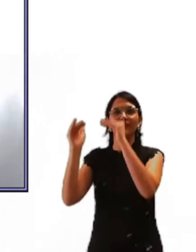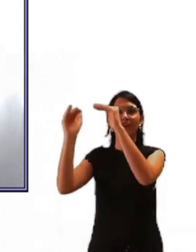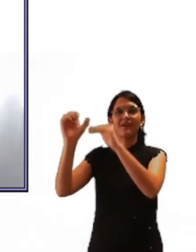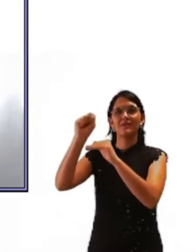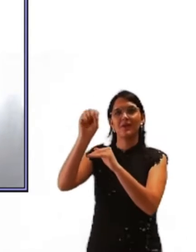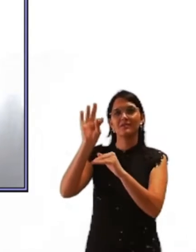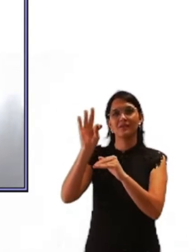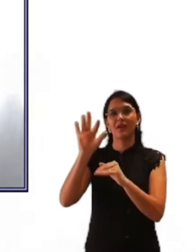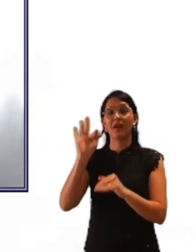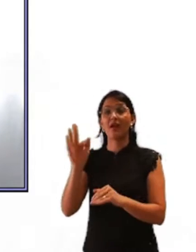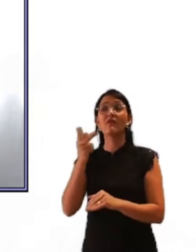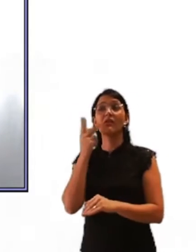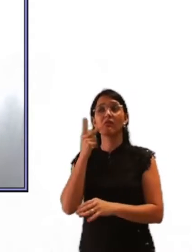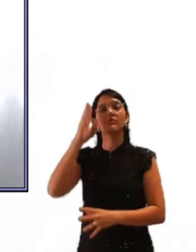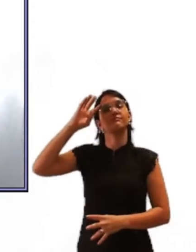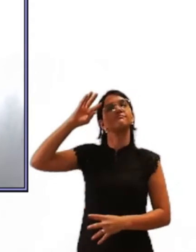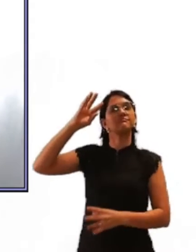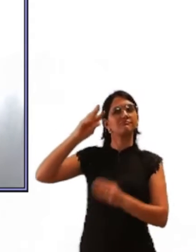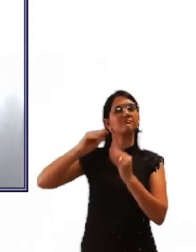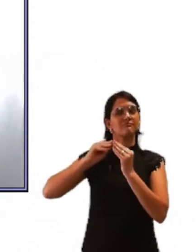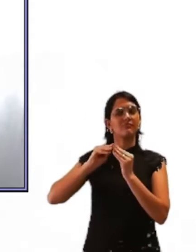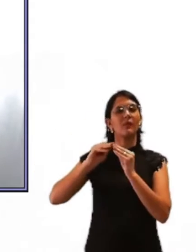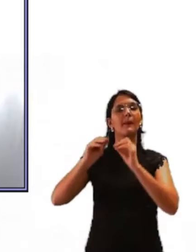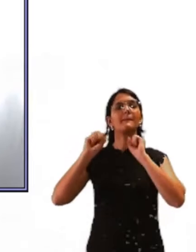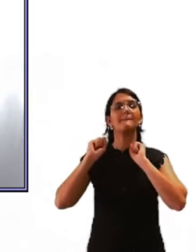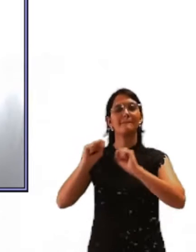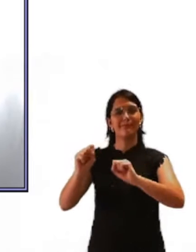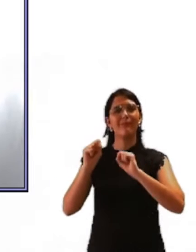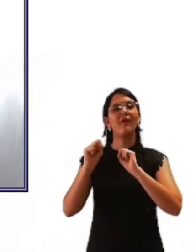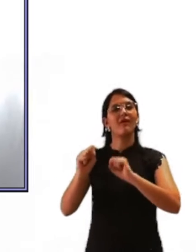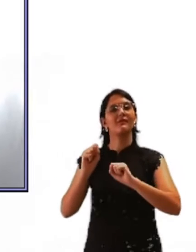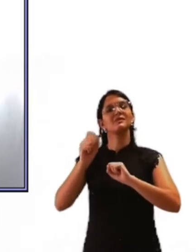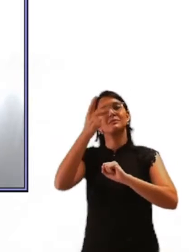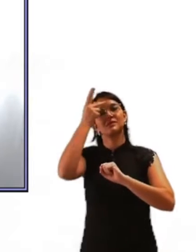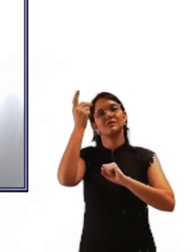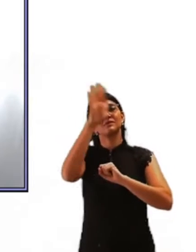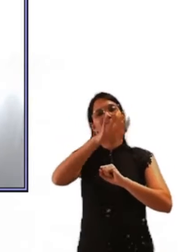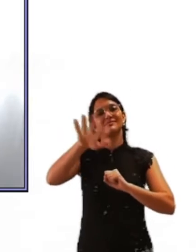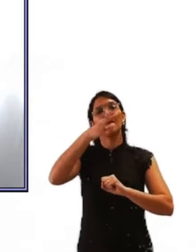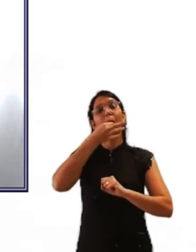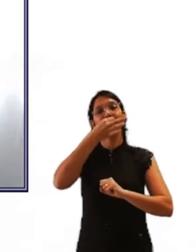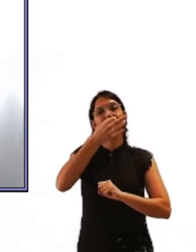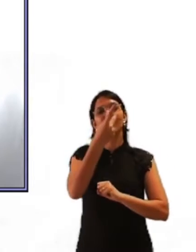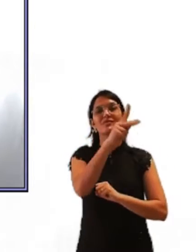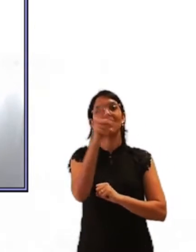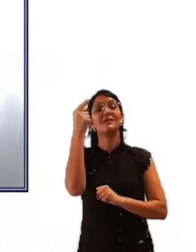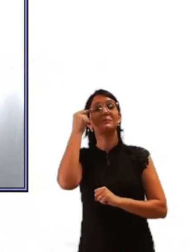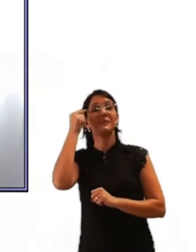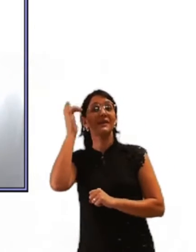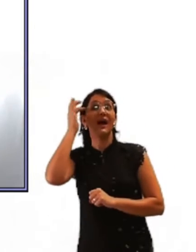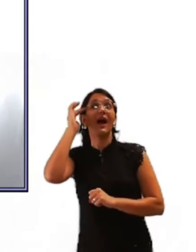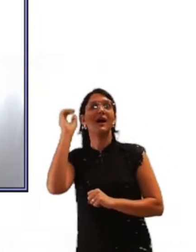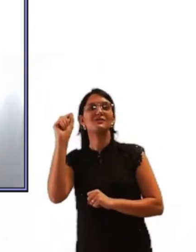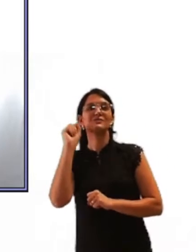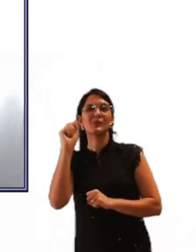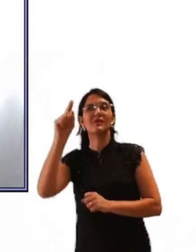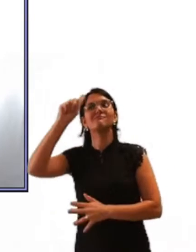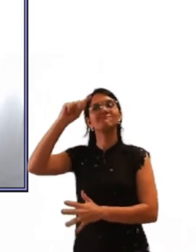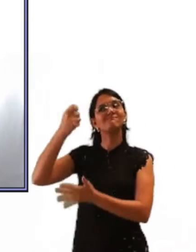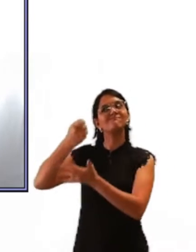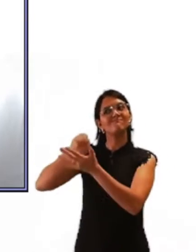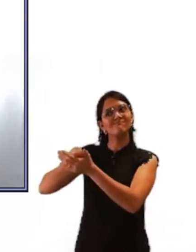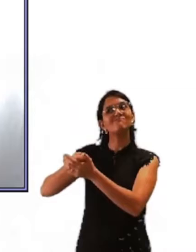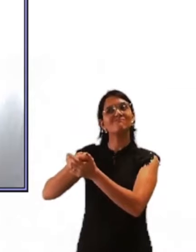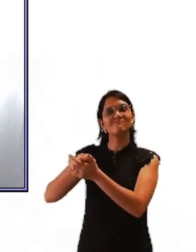concluiu que poderia sim a opinião pública influenciar na tomada de decisão.